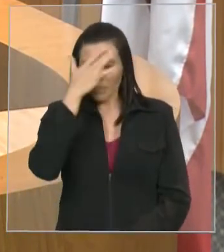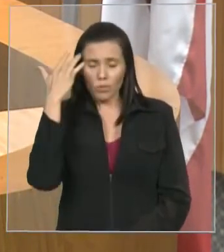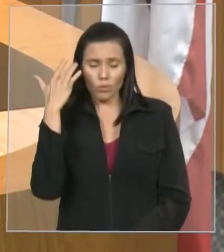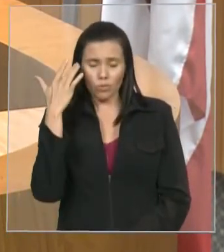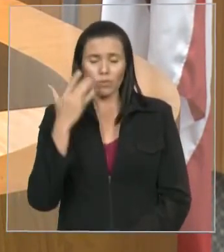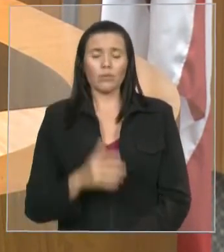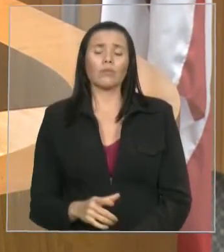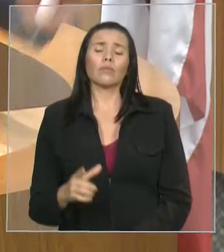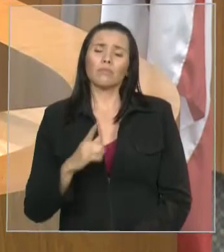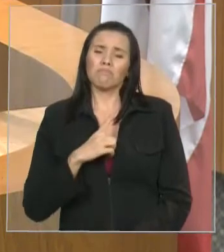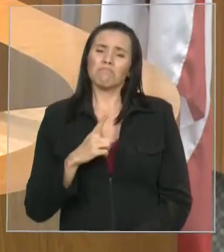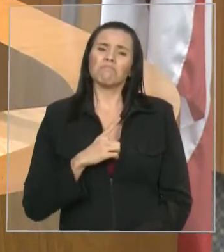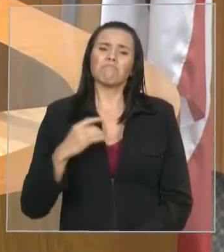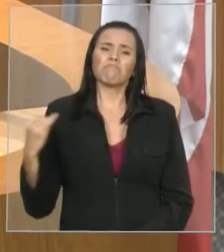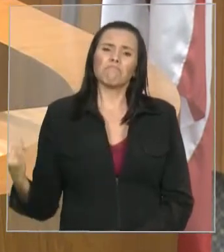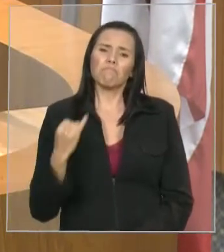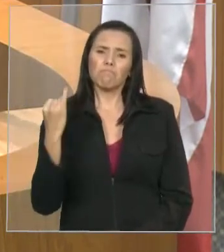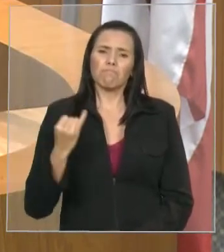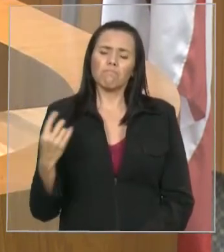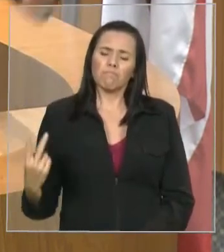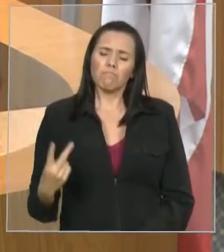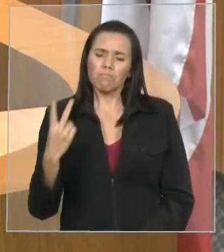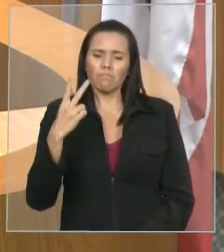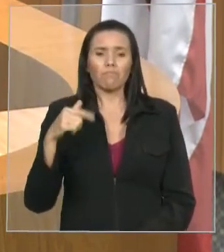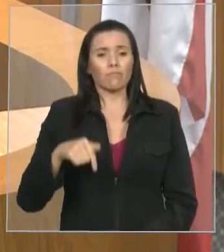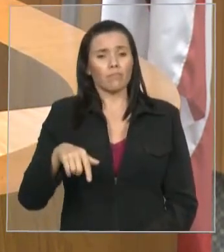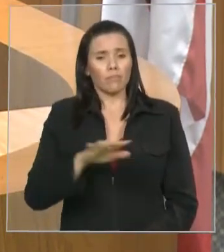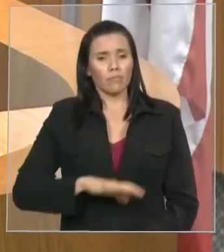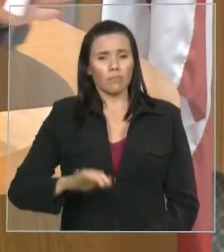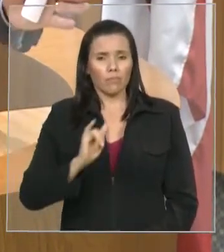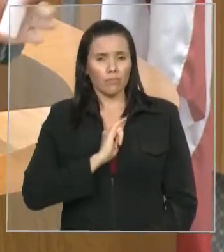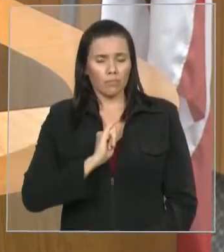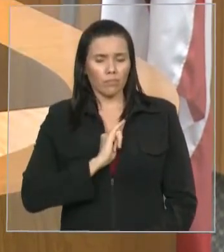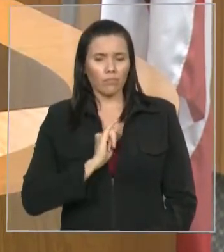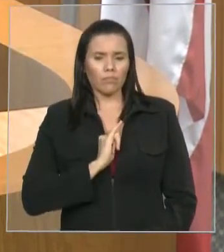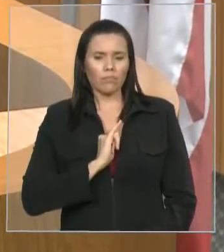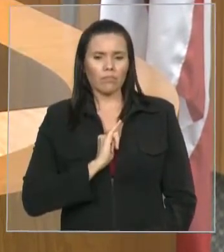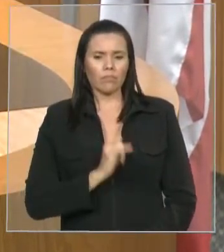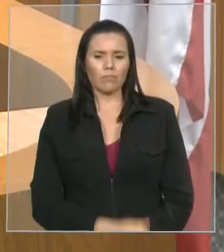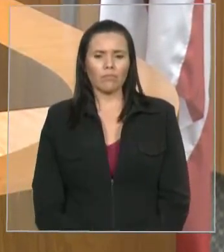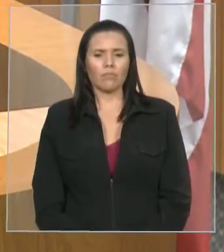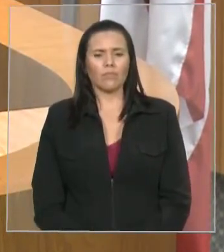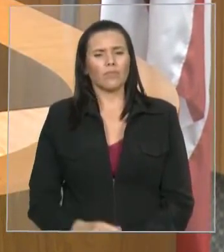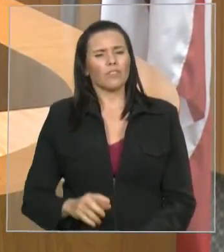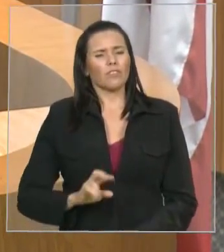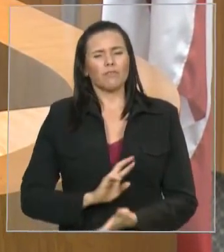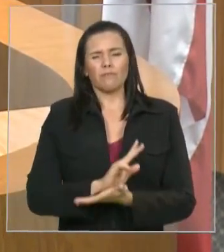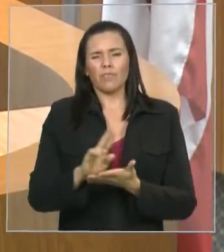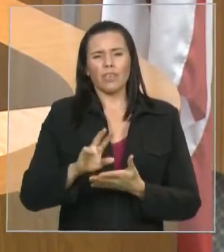contribuição muito importante com nossa região tocantina, com nossa Imperatriz, nas mais diversas áreas de atuação. Muito obrigado.